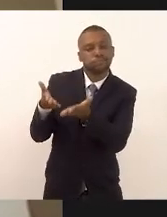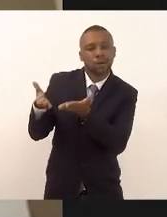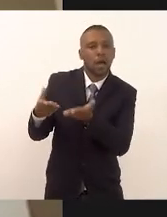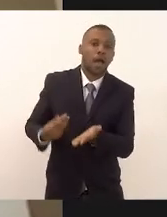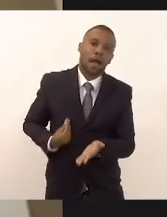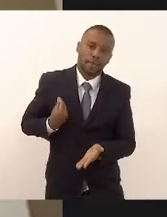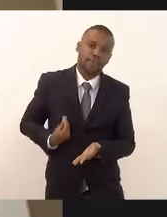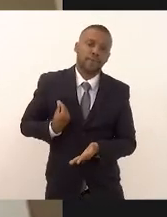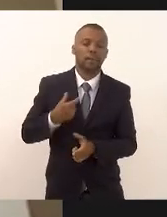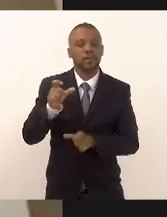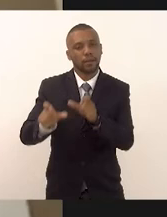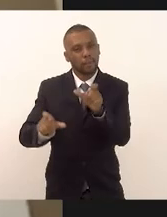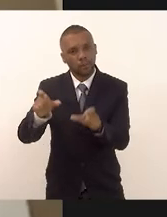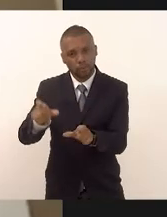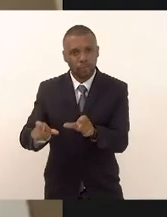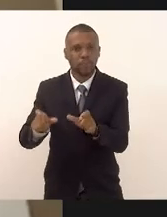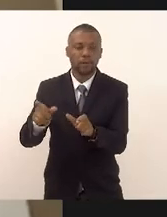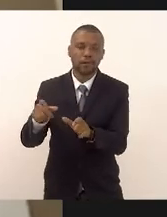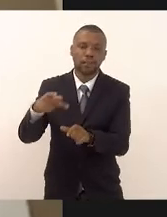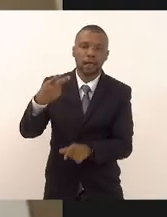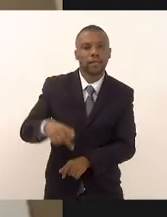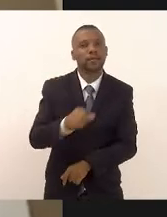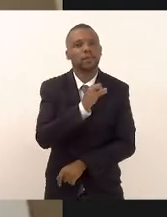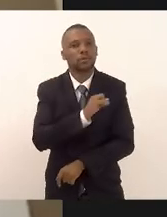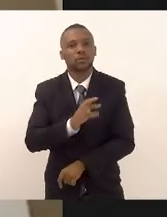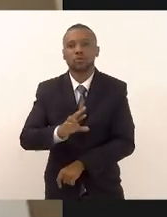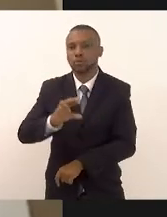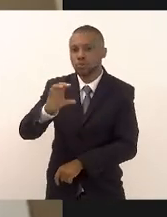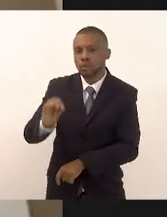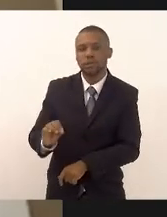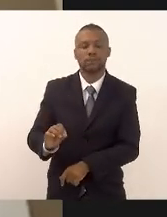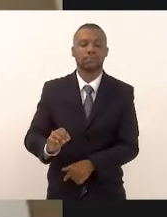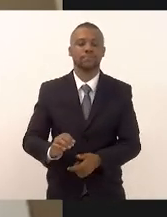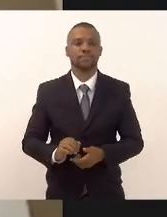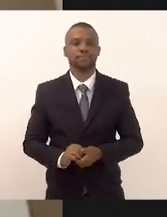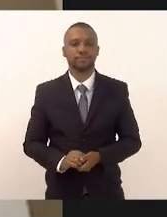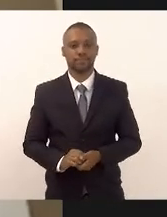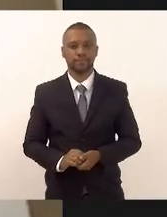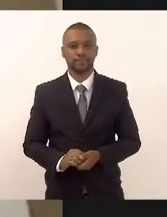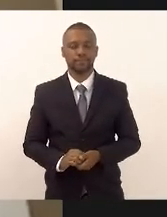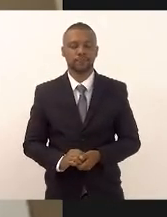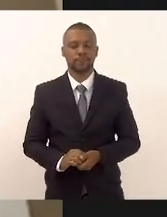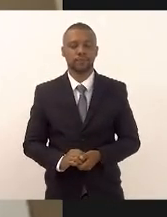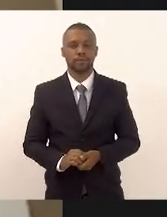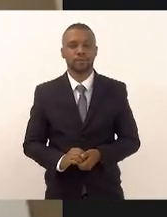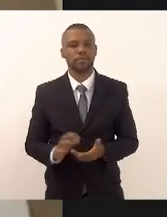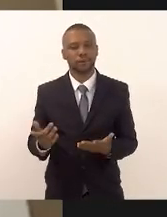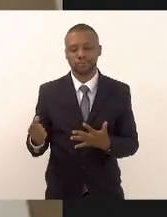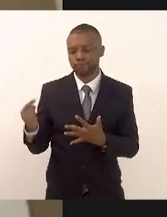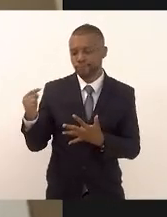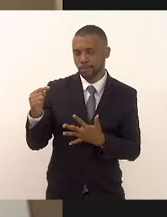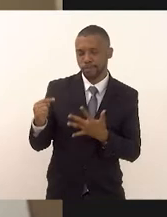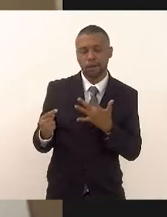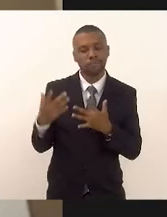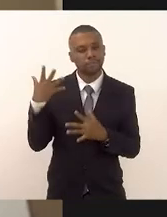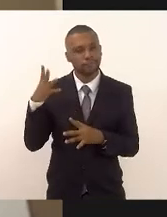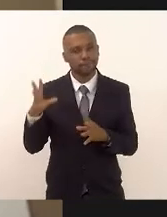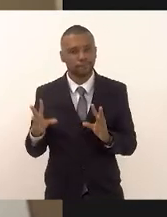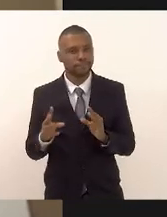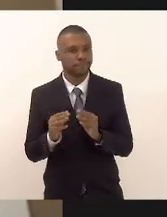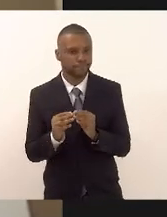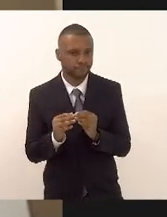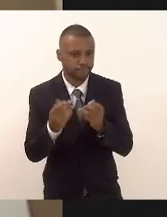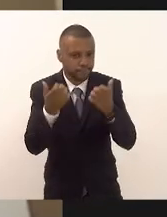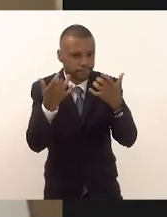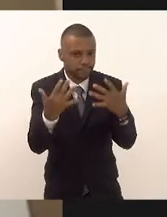vidas das pessoas no nosso estado querido Rio de Janeiro. São essas as minhas palavras, presidente, e